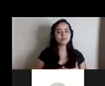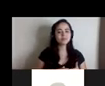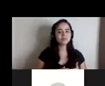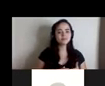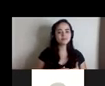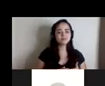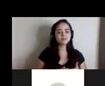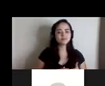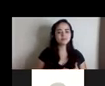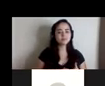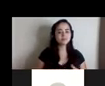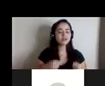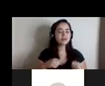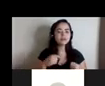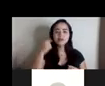Recuperar os rostos,